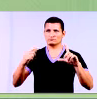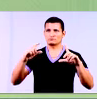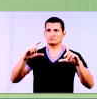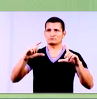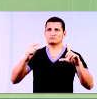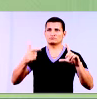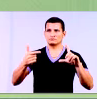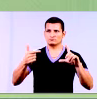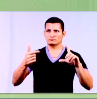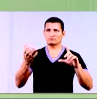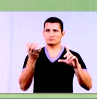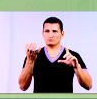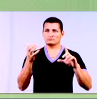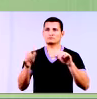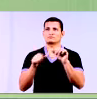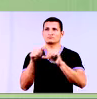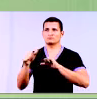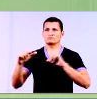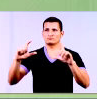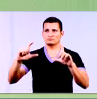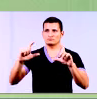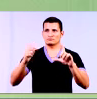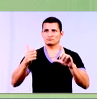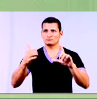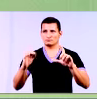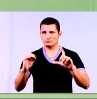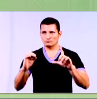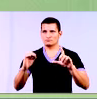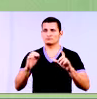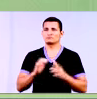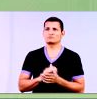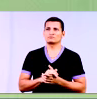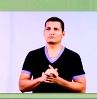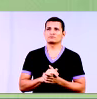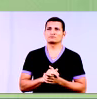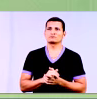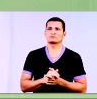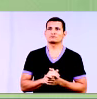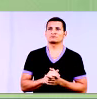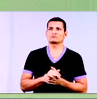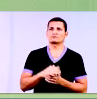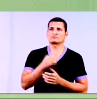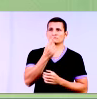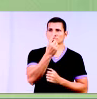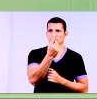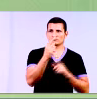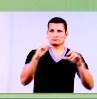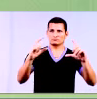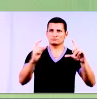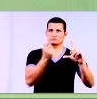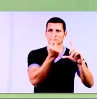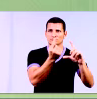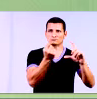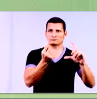converter ele para a base 10, né? Então o que eu faço? Eu pego minha base,